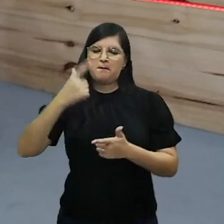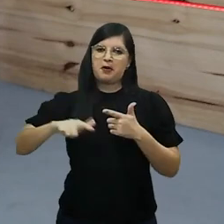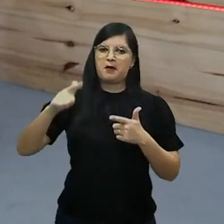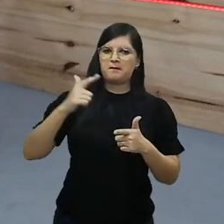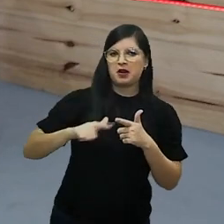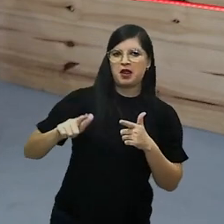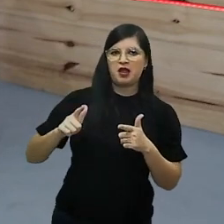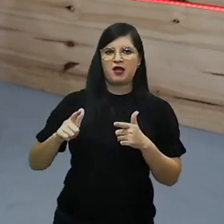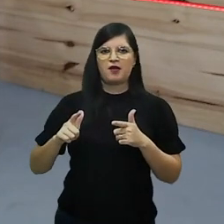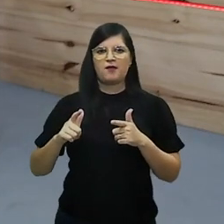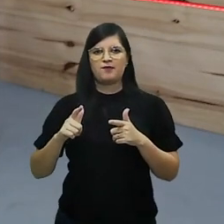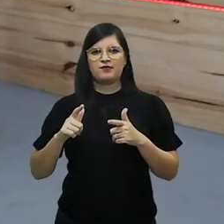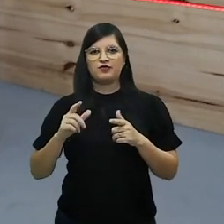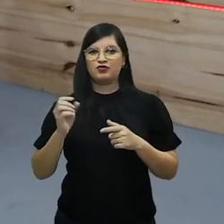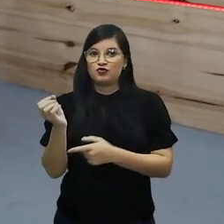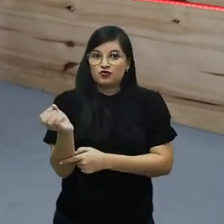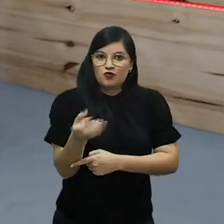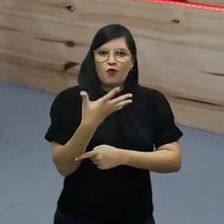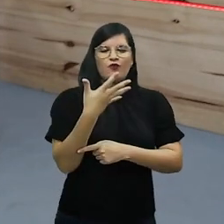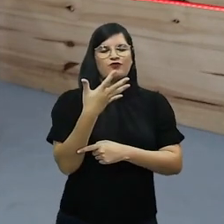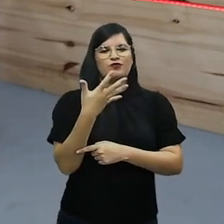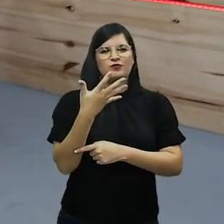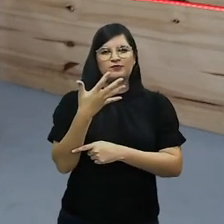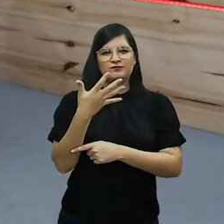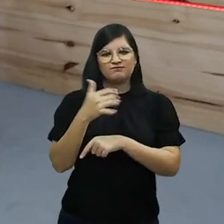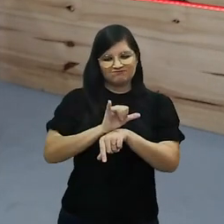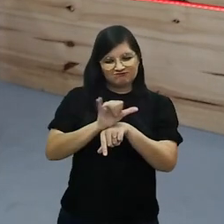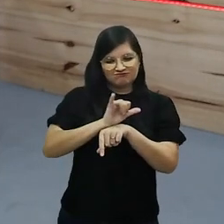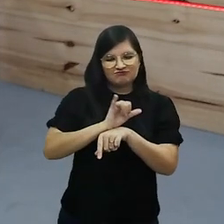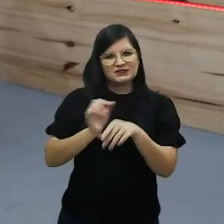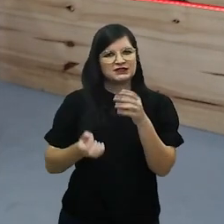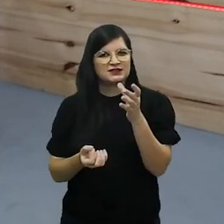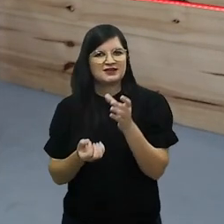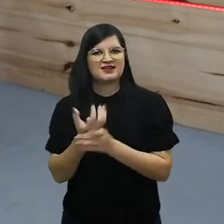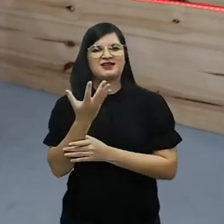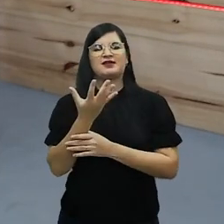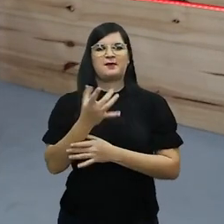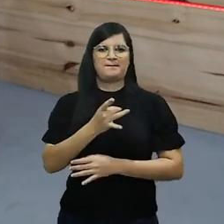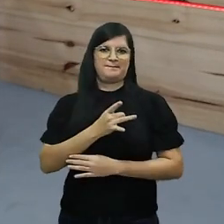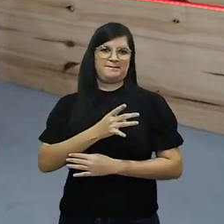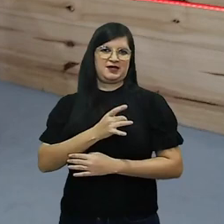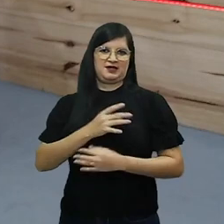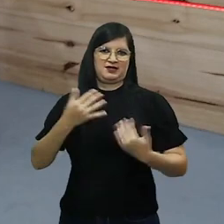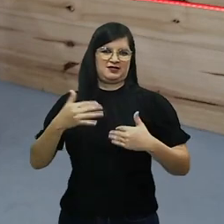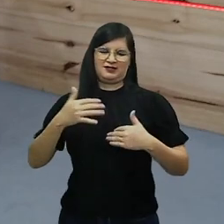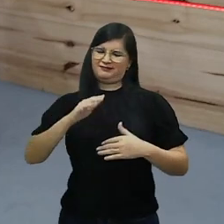problema, enfim, inovem, pensem em algo criativo, né? Não tenham medo, né,